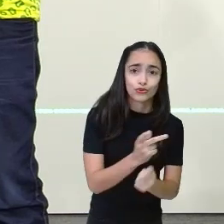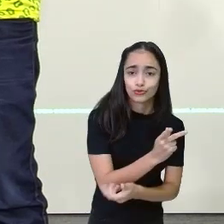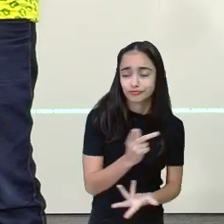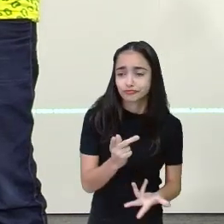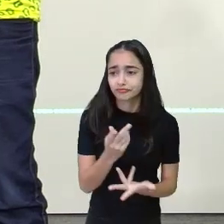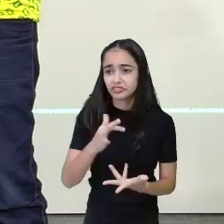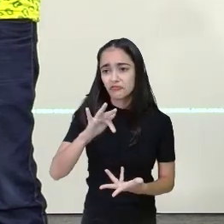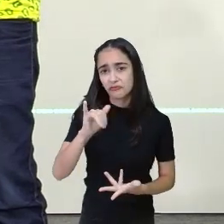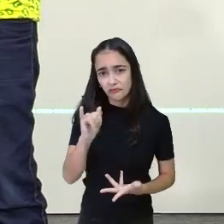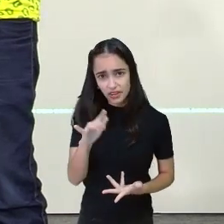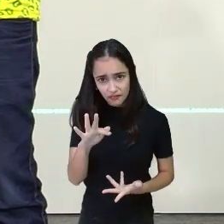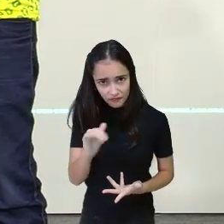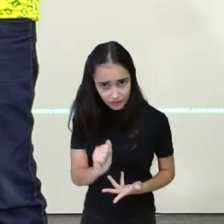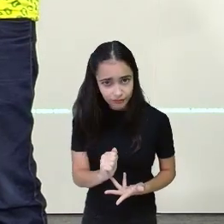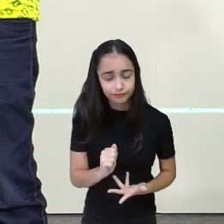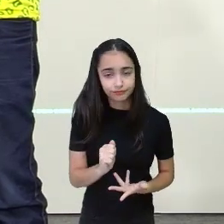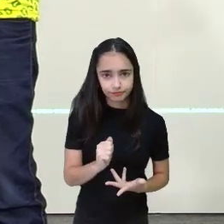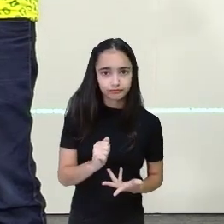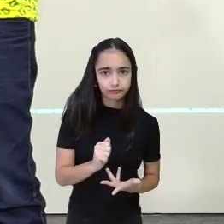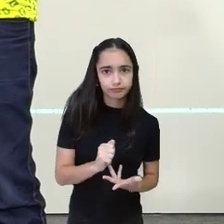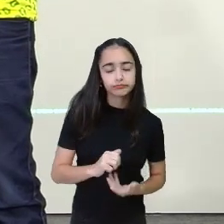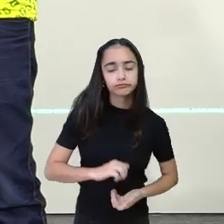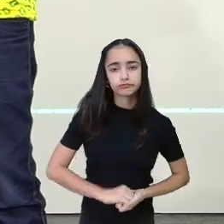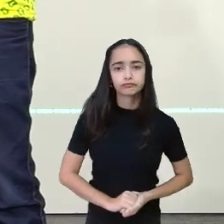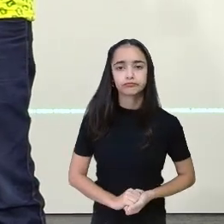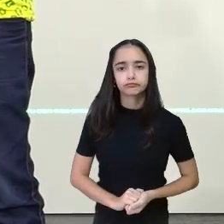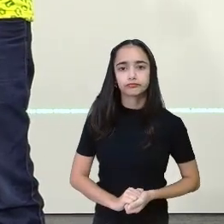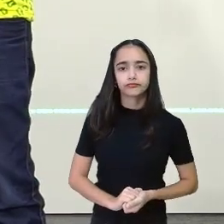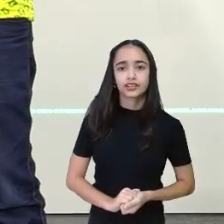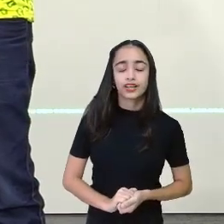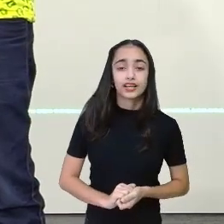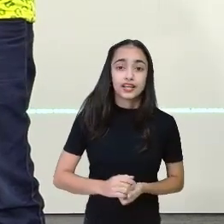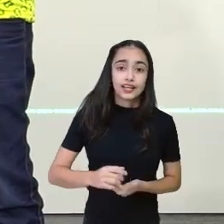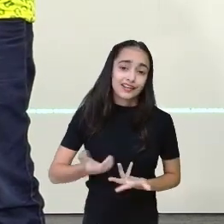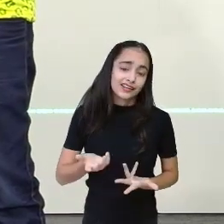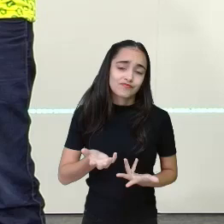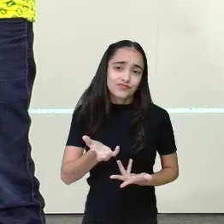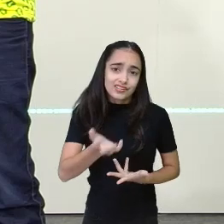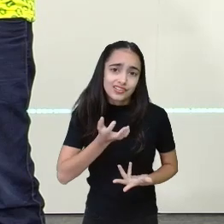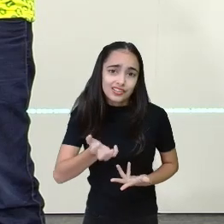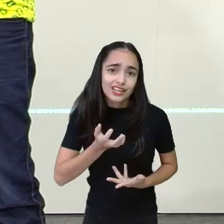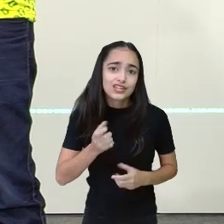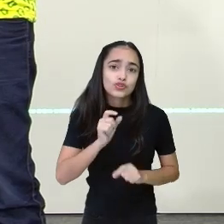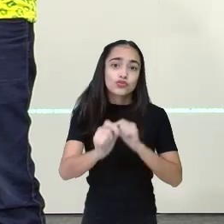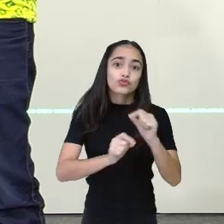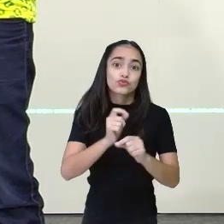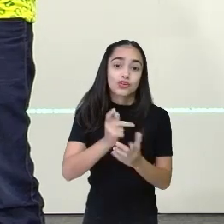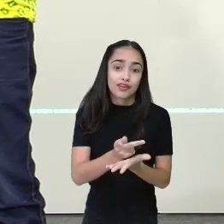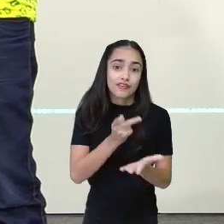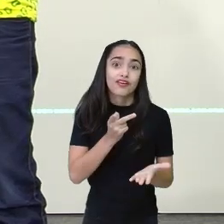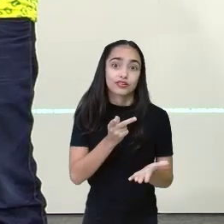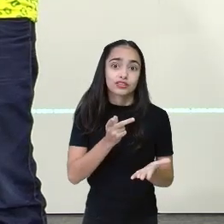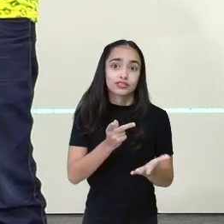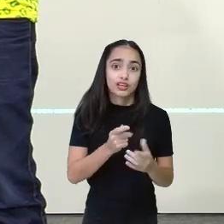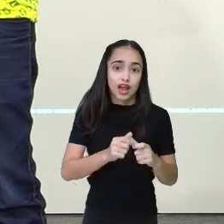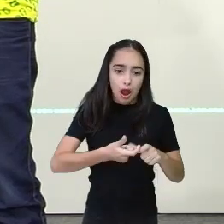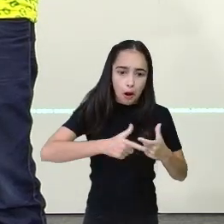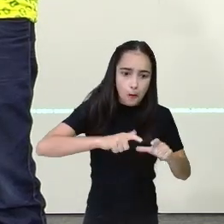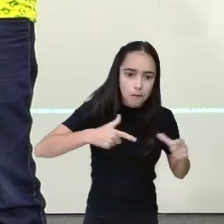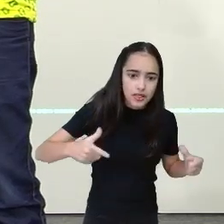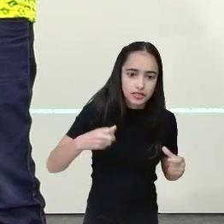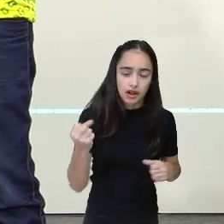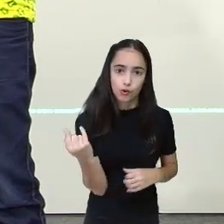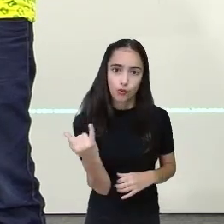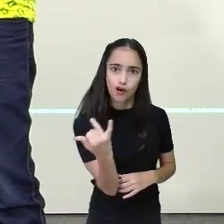que representa a América, né, Sim. as seleções, aí decidiu aumentar a quantidade de seleções. Aí vai ser 48